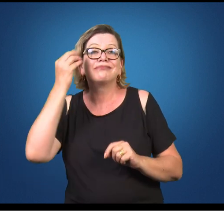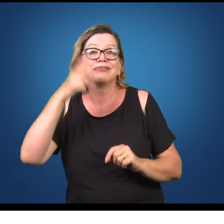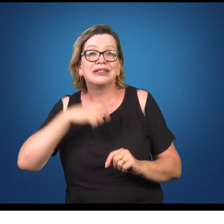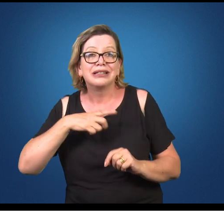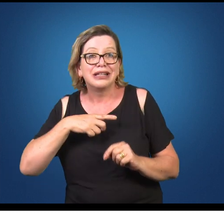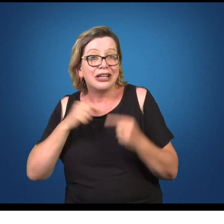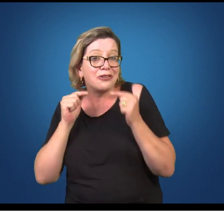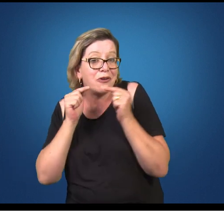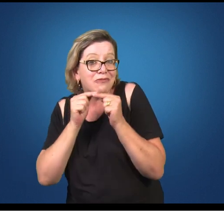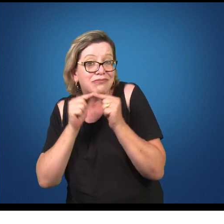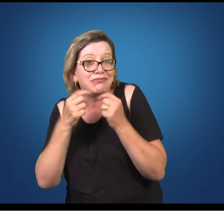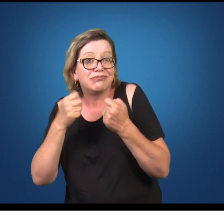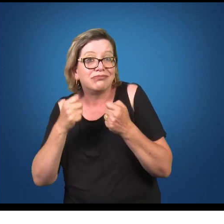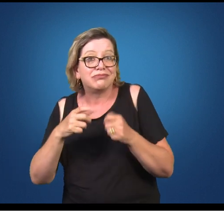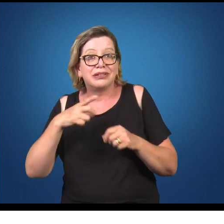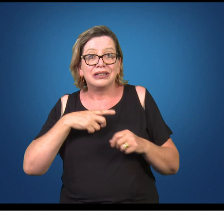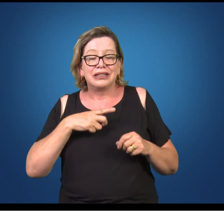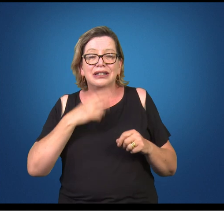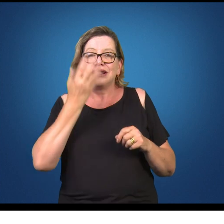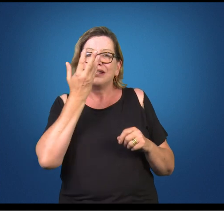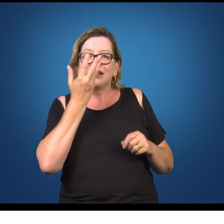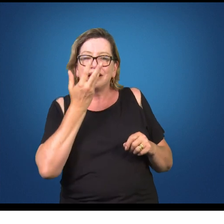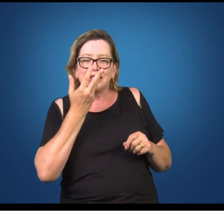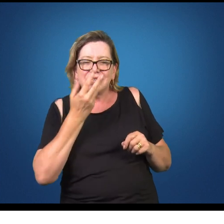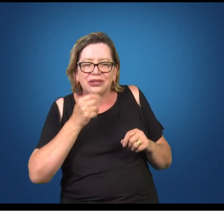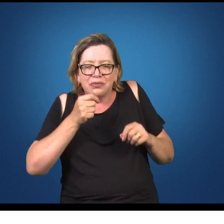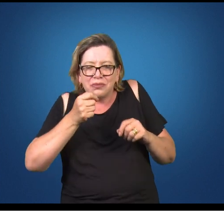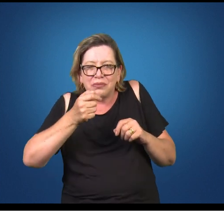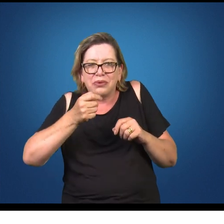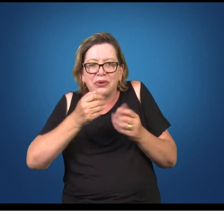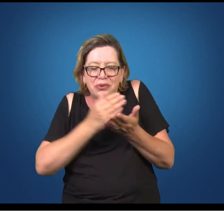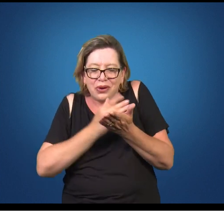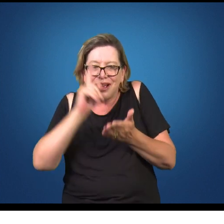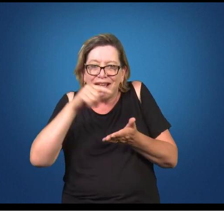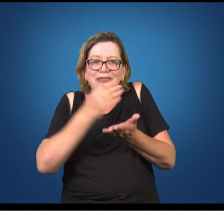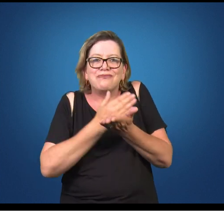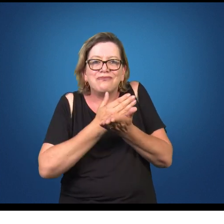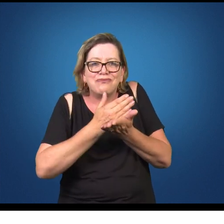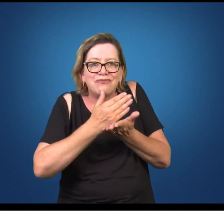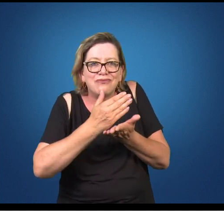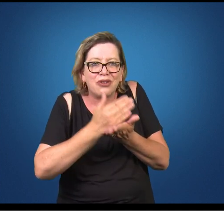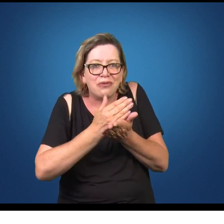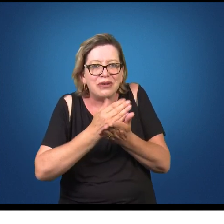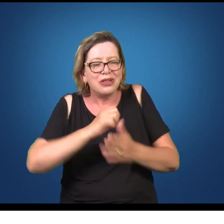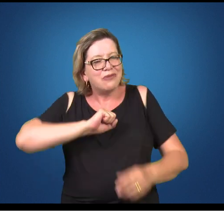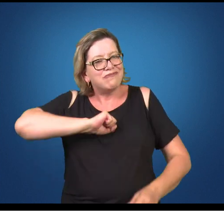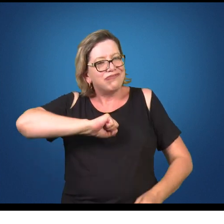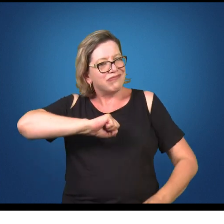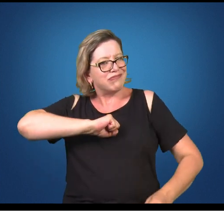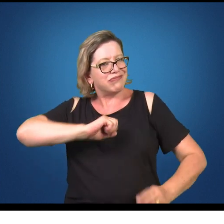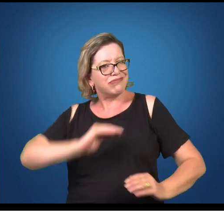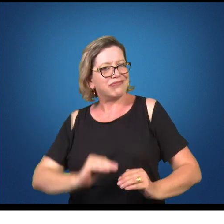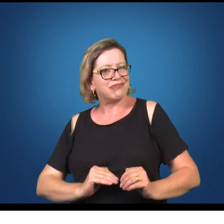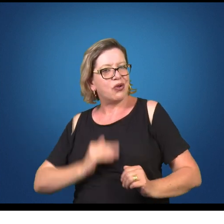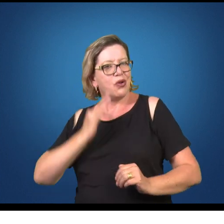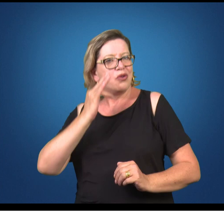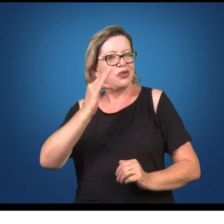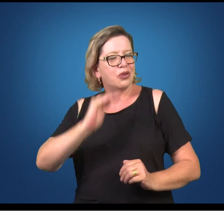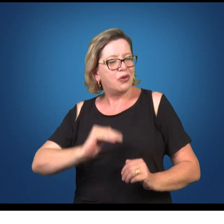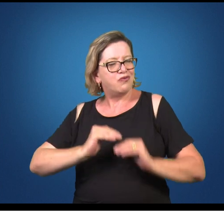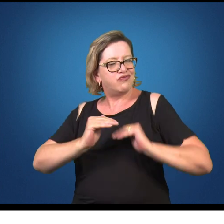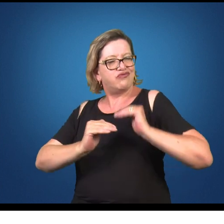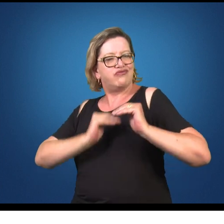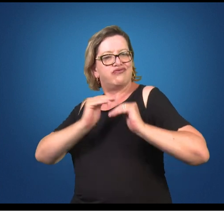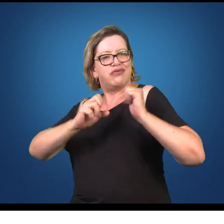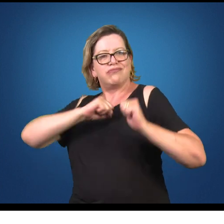sim. Então, na criança, isso daí, as coisas mínimas ali já são o começo de uma potencialidade para se desenvolver ao longo do tempo,